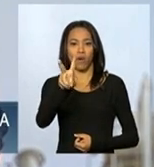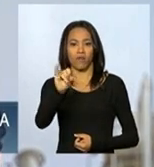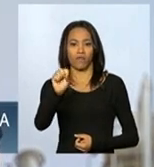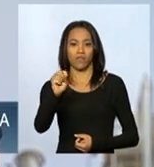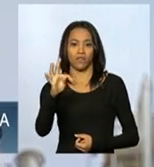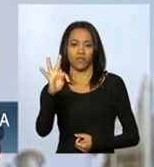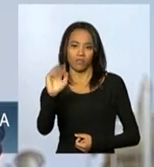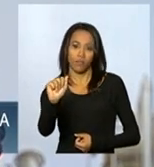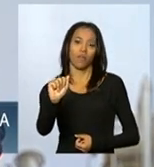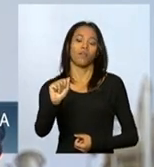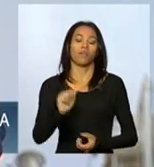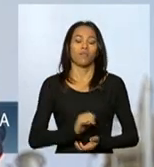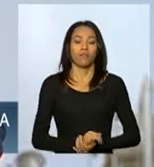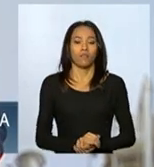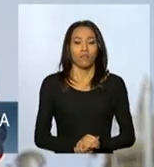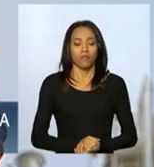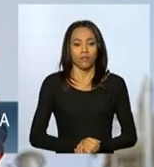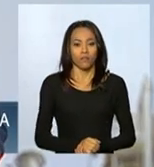Catanduva.